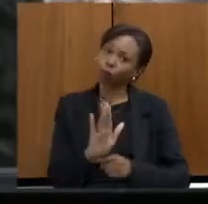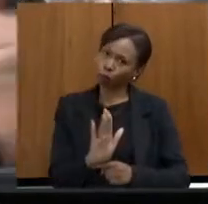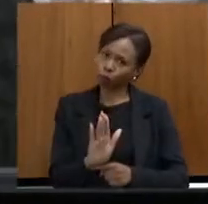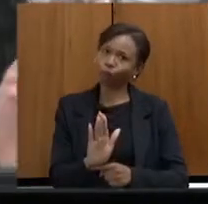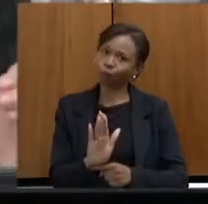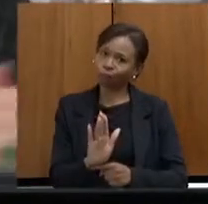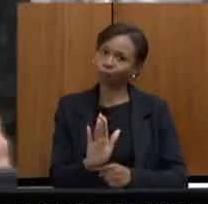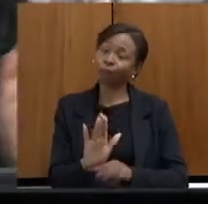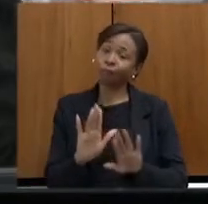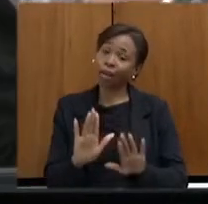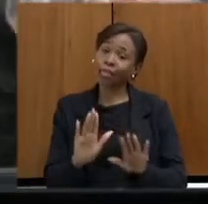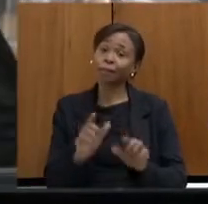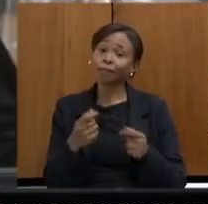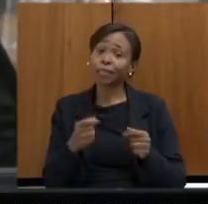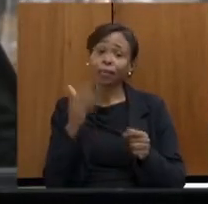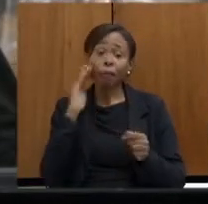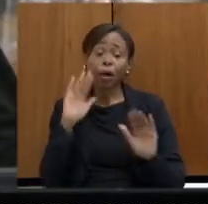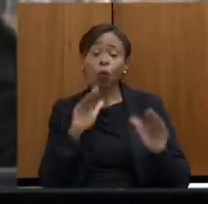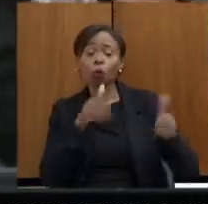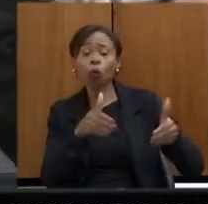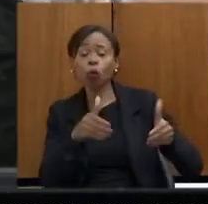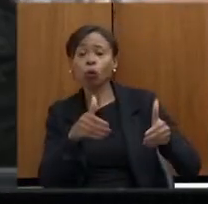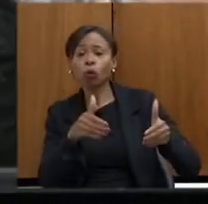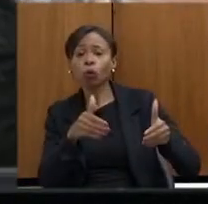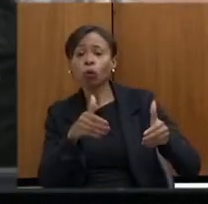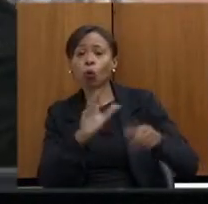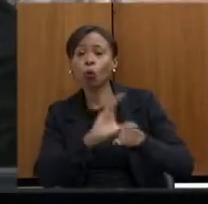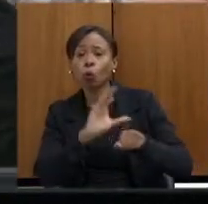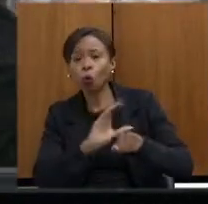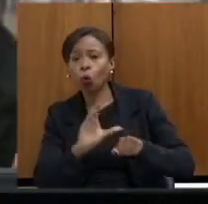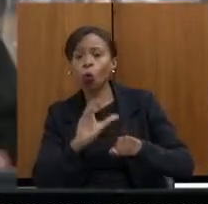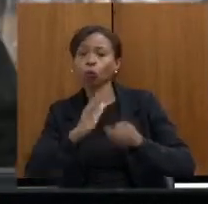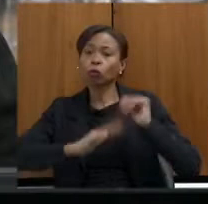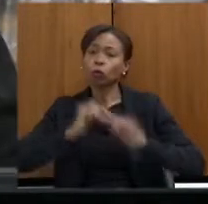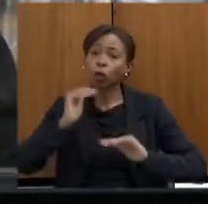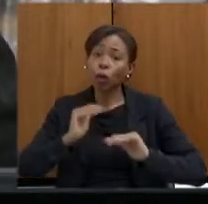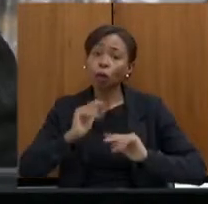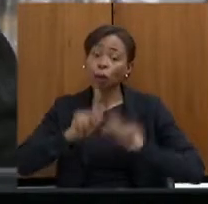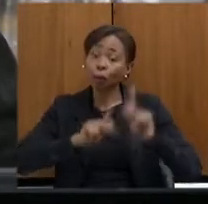esse direcionamento de qualificação profissional para quem precisa.